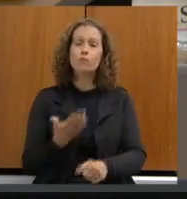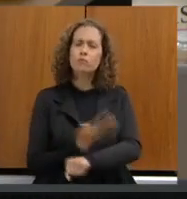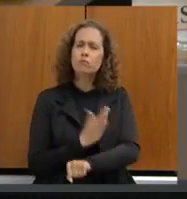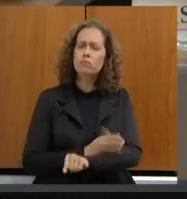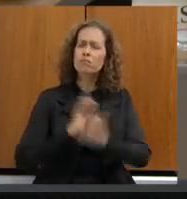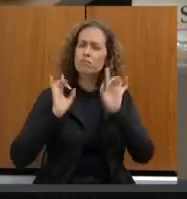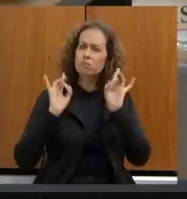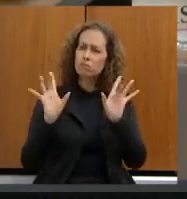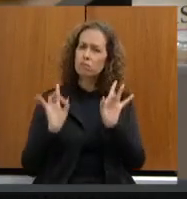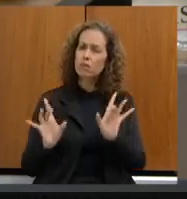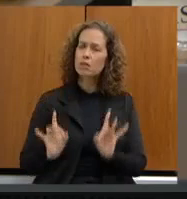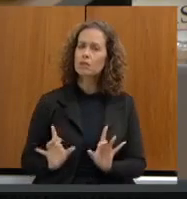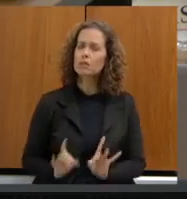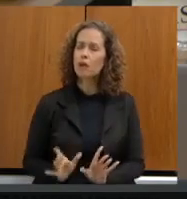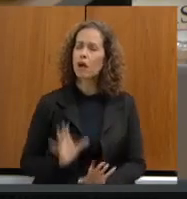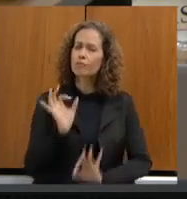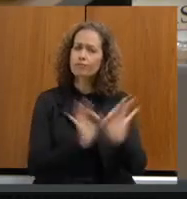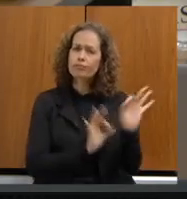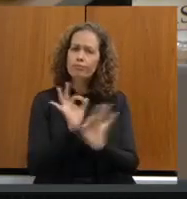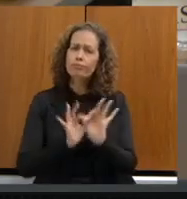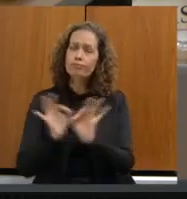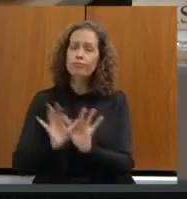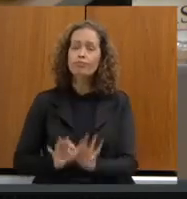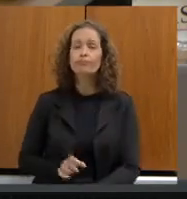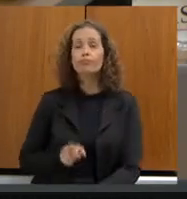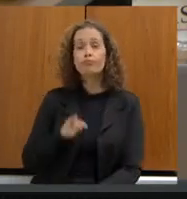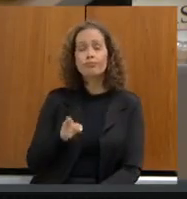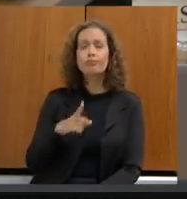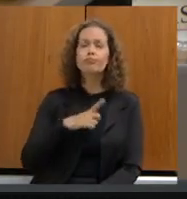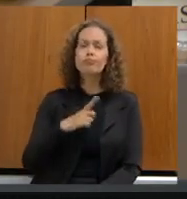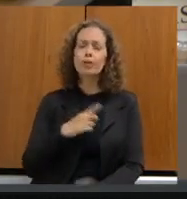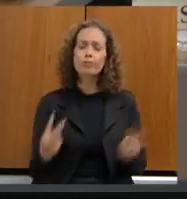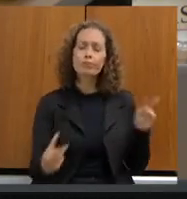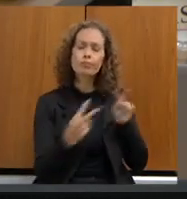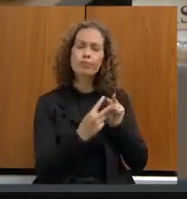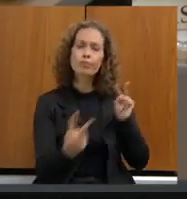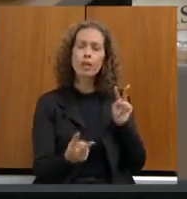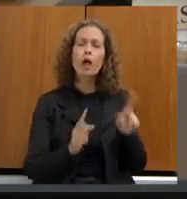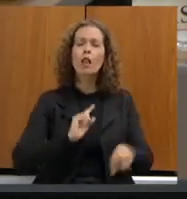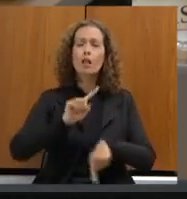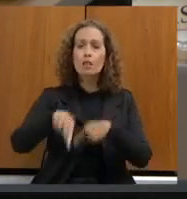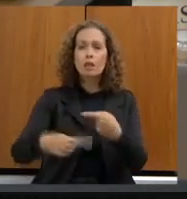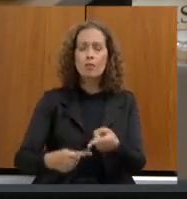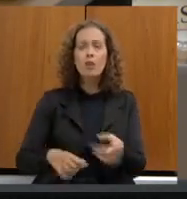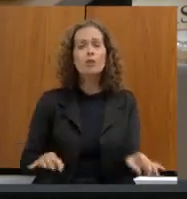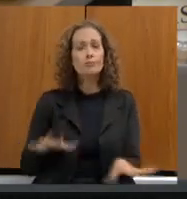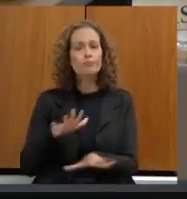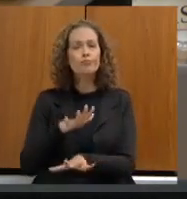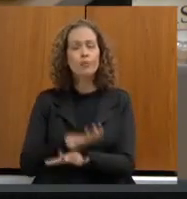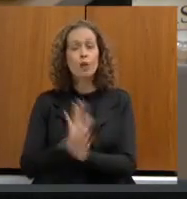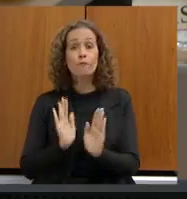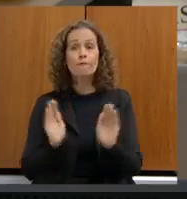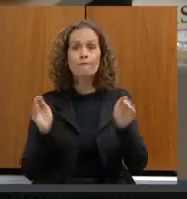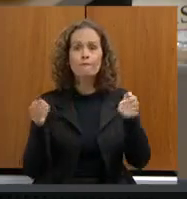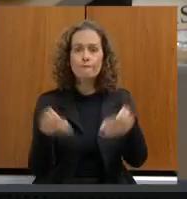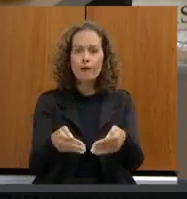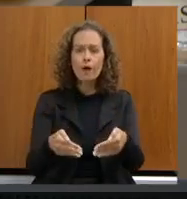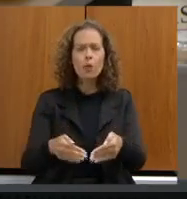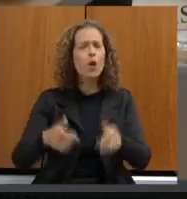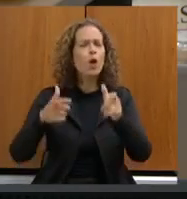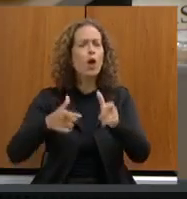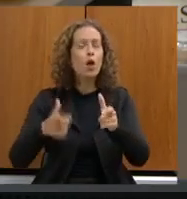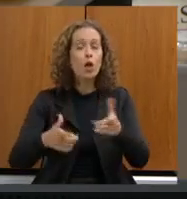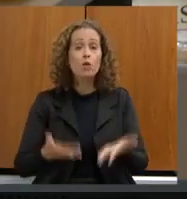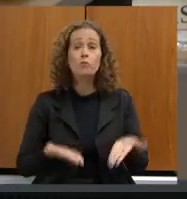especial e ele passa por um HD e fica qualificado e fica com o foco dele voltado